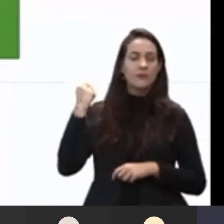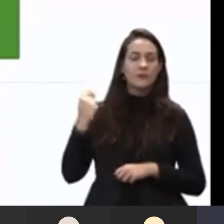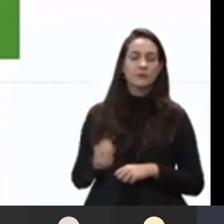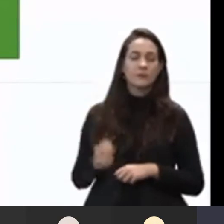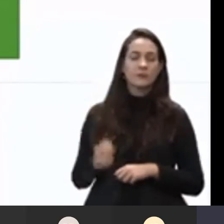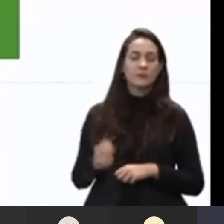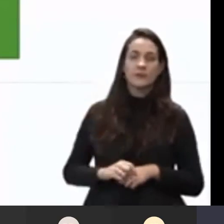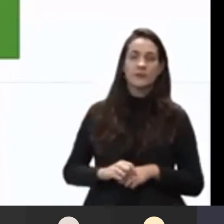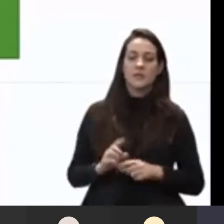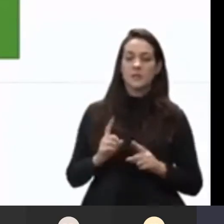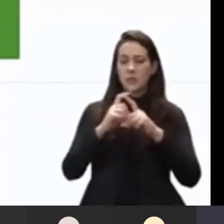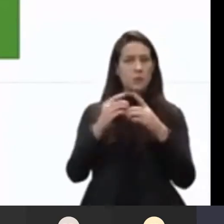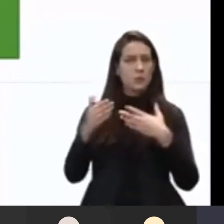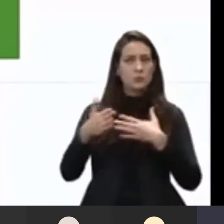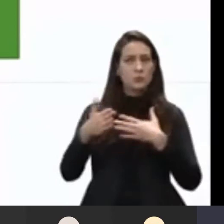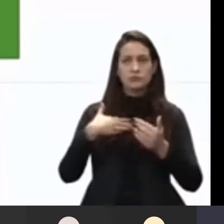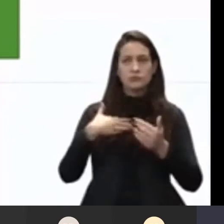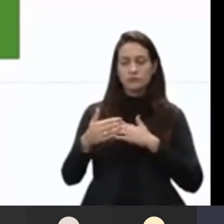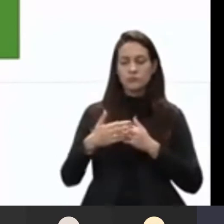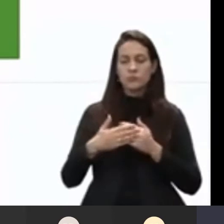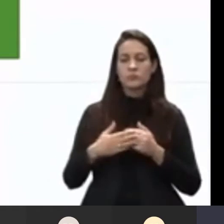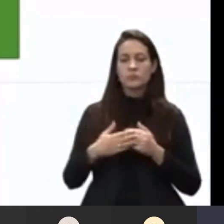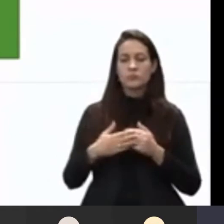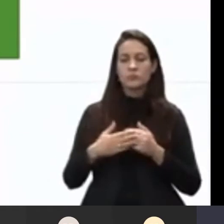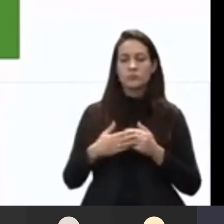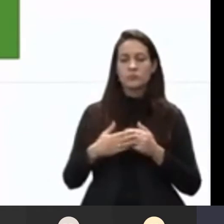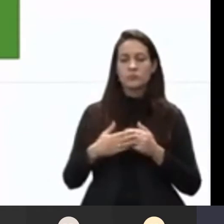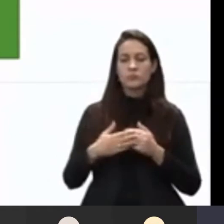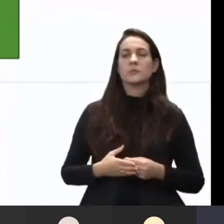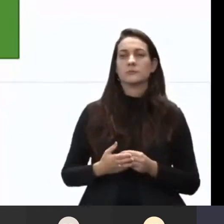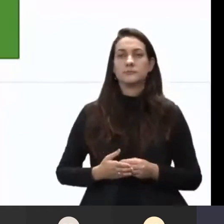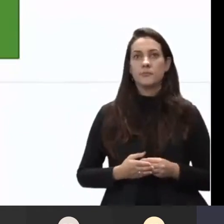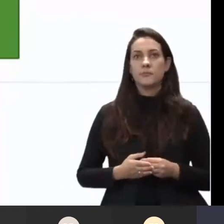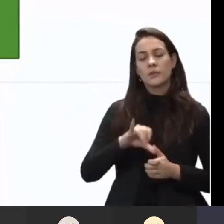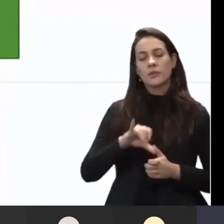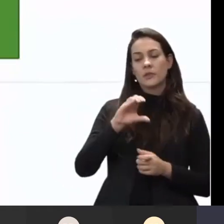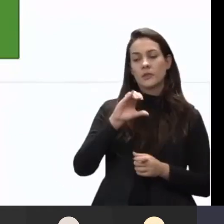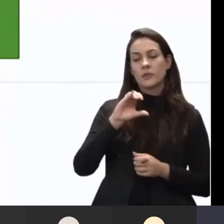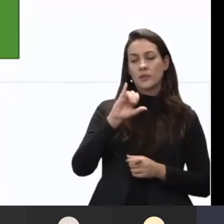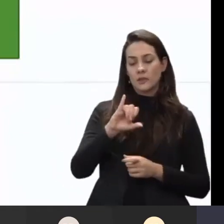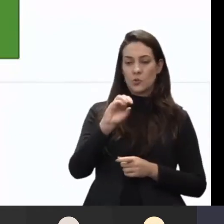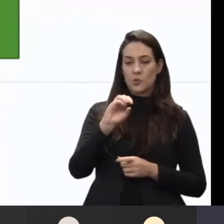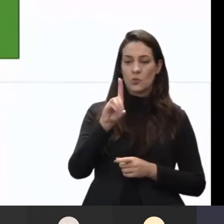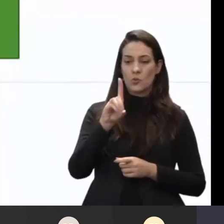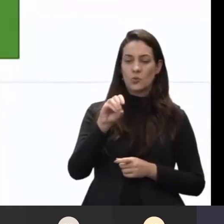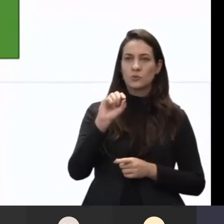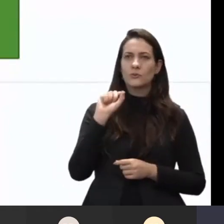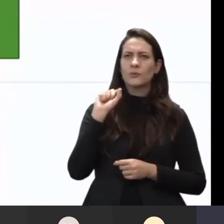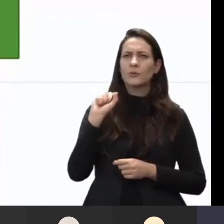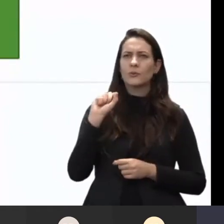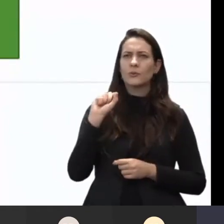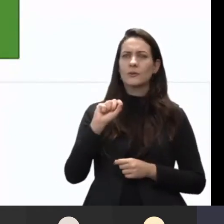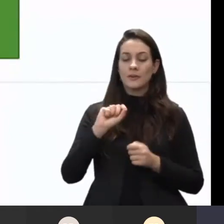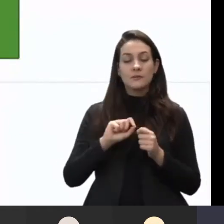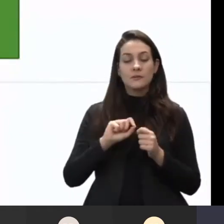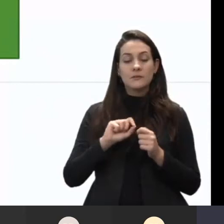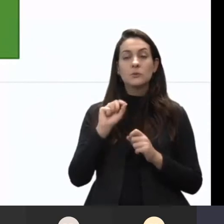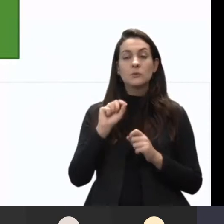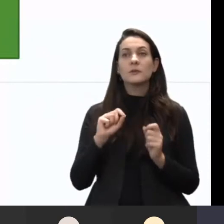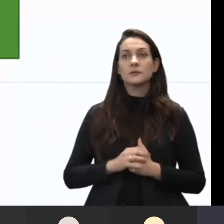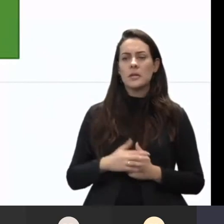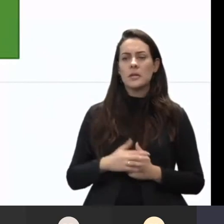muitos endósporos, vários fungos e alguns vírus. O que o iodo faz? Qual que é a ação do iodo para que ele